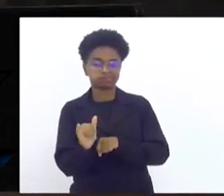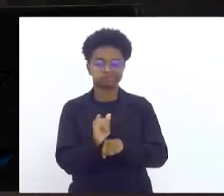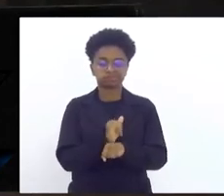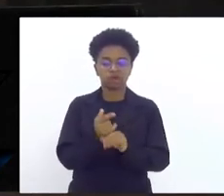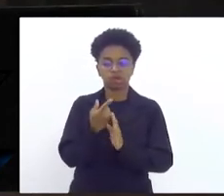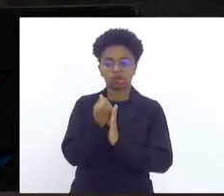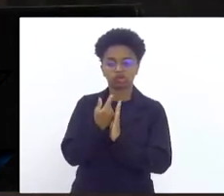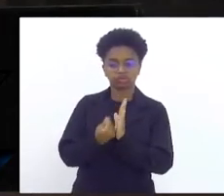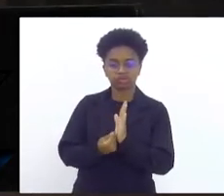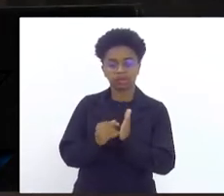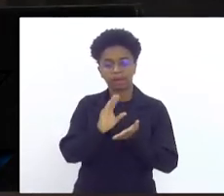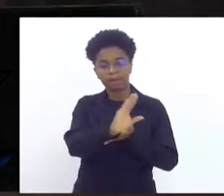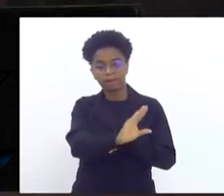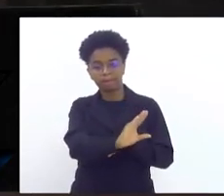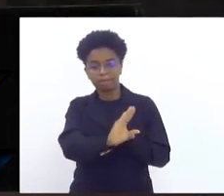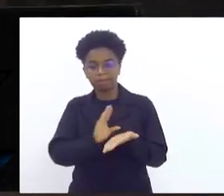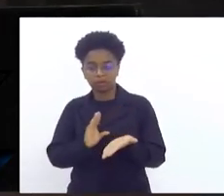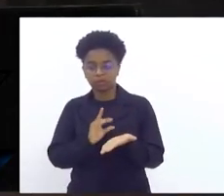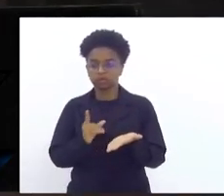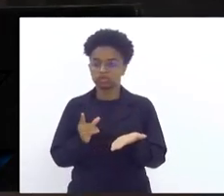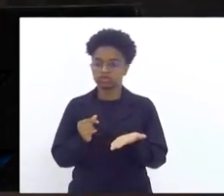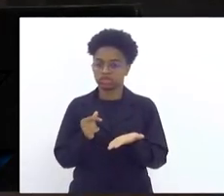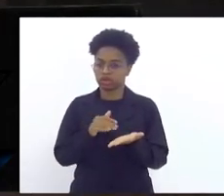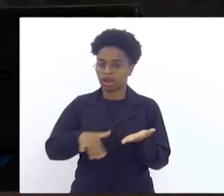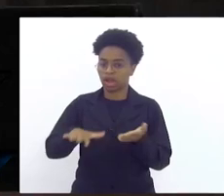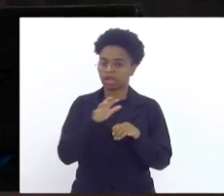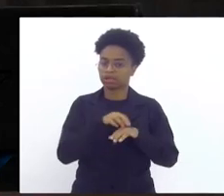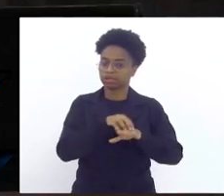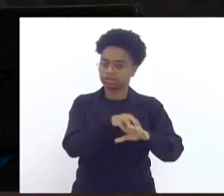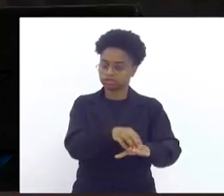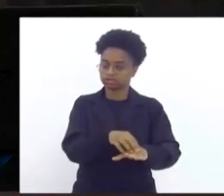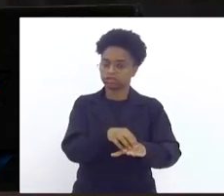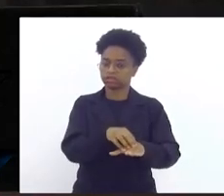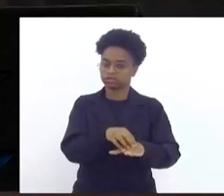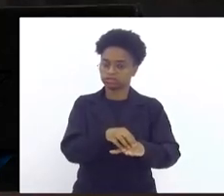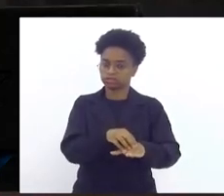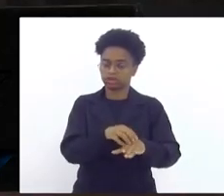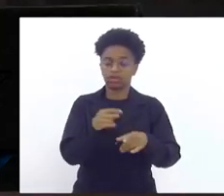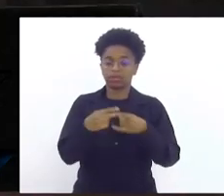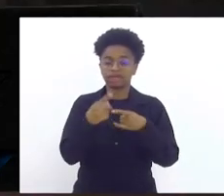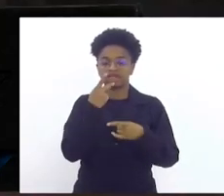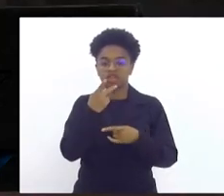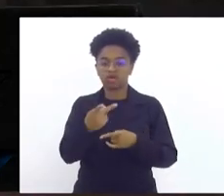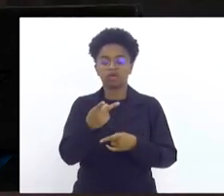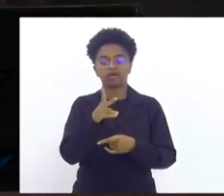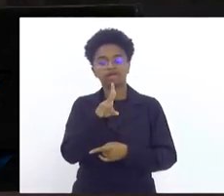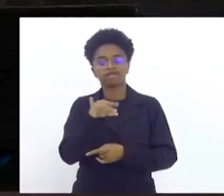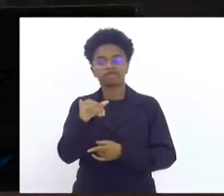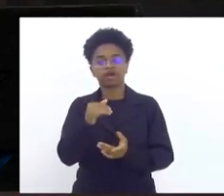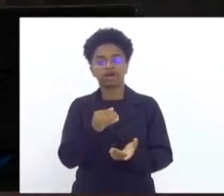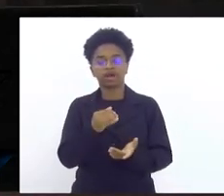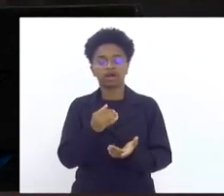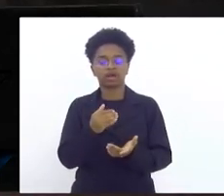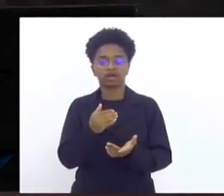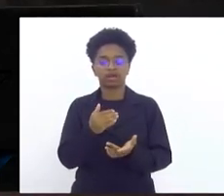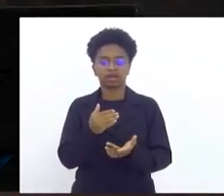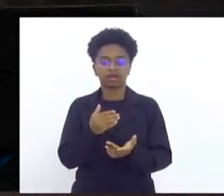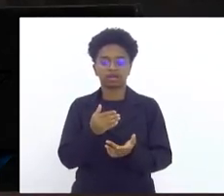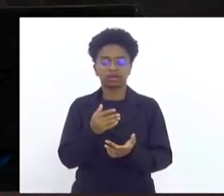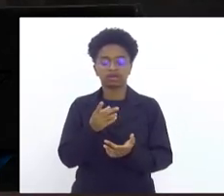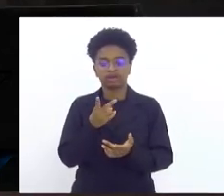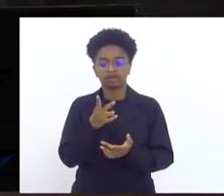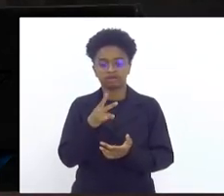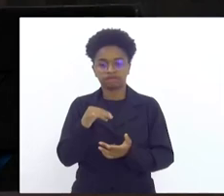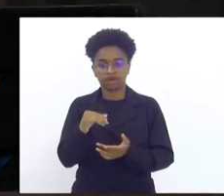orçamentária que pegou todo o dinheiro do transporte justamente dizendo que contraria iria